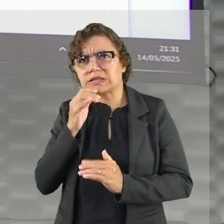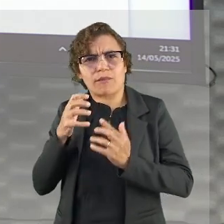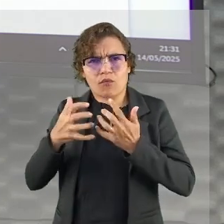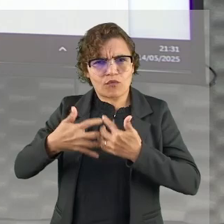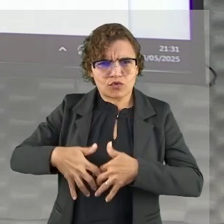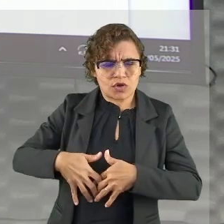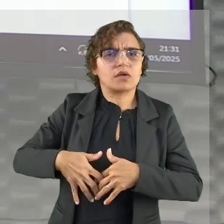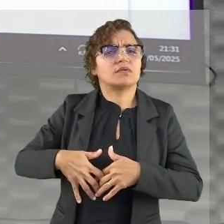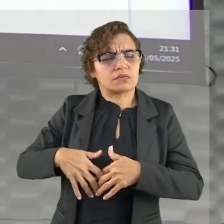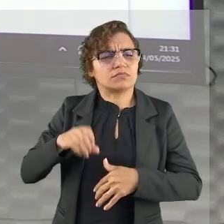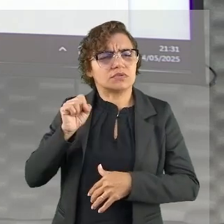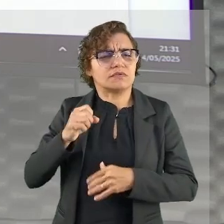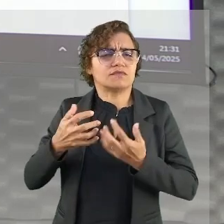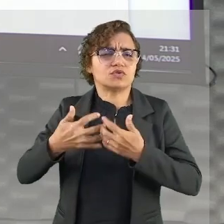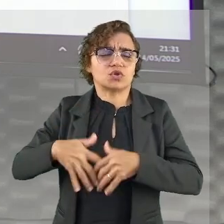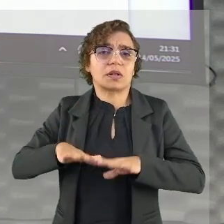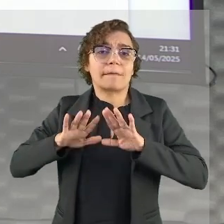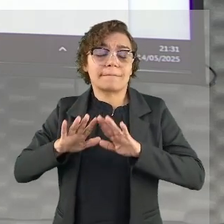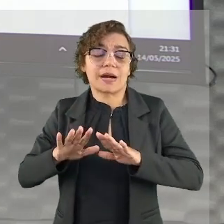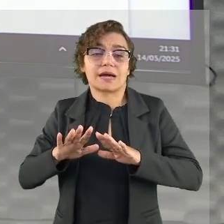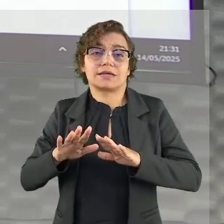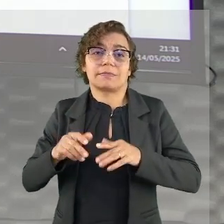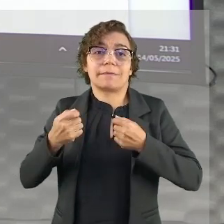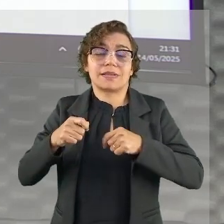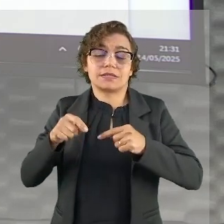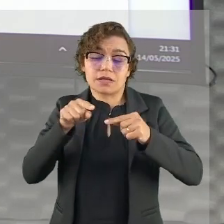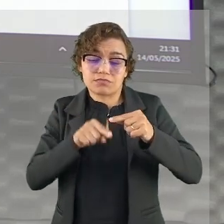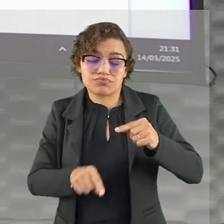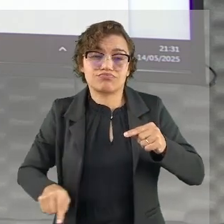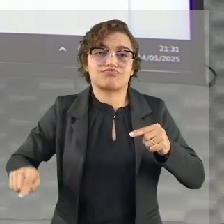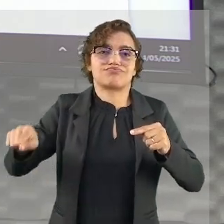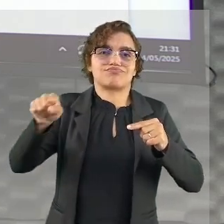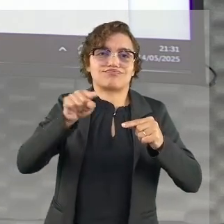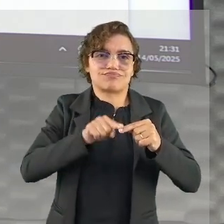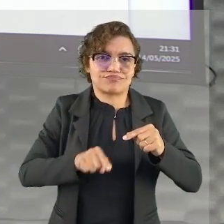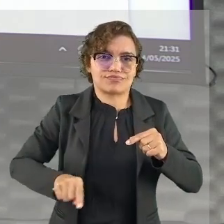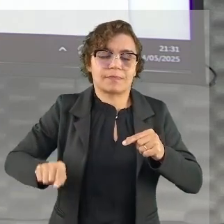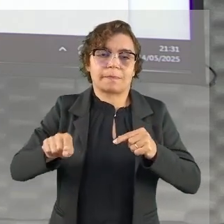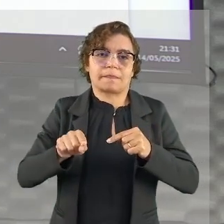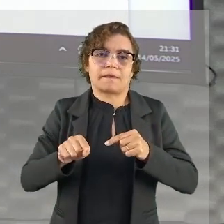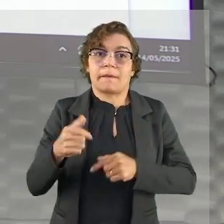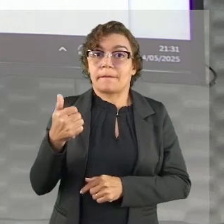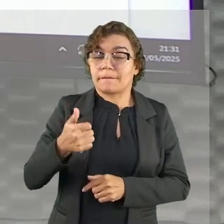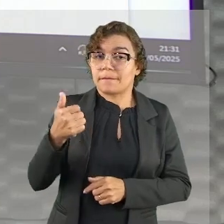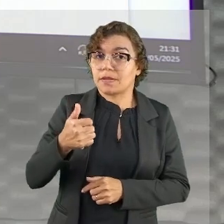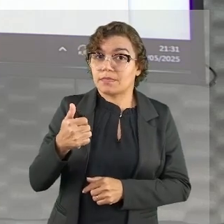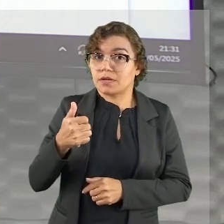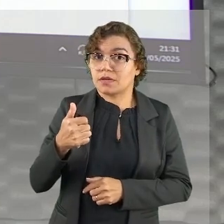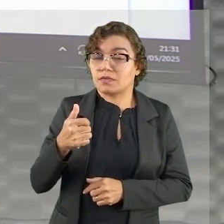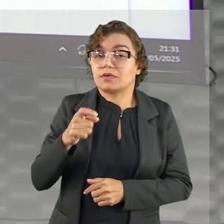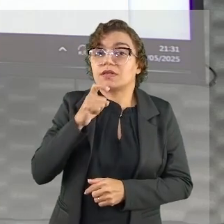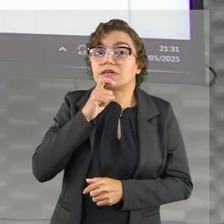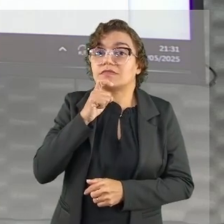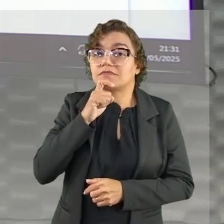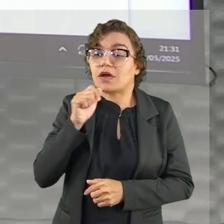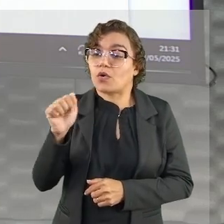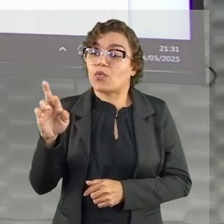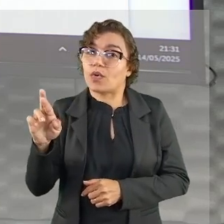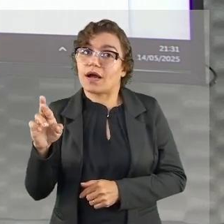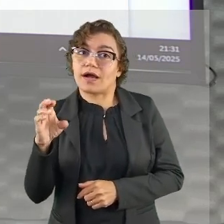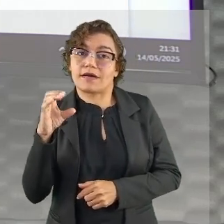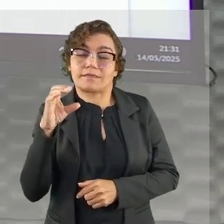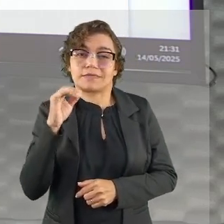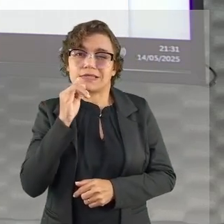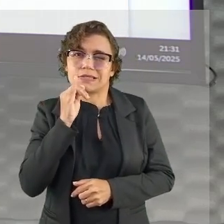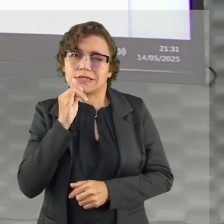porque não vai ter esse movimento, não vai ter essas correntes de convecção. Primeiro, ele vai resfriar o ar que já está frio. Esse ar que